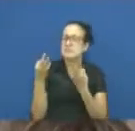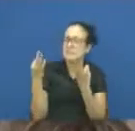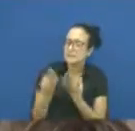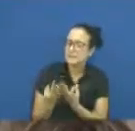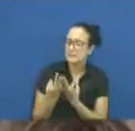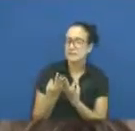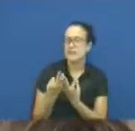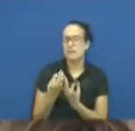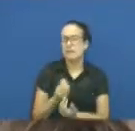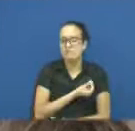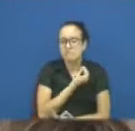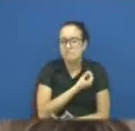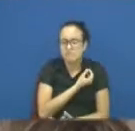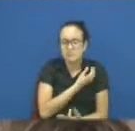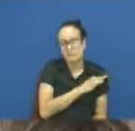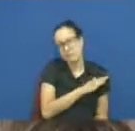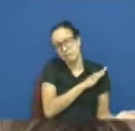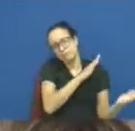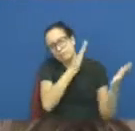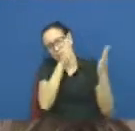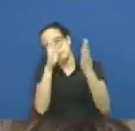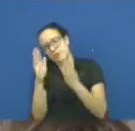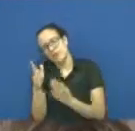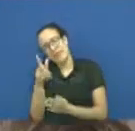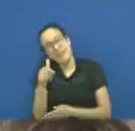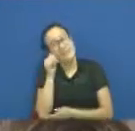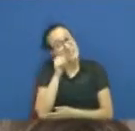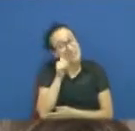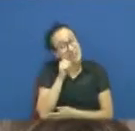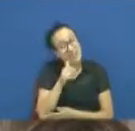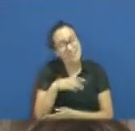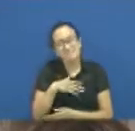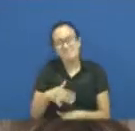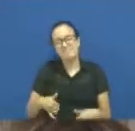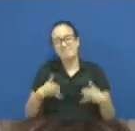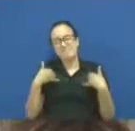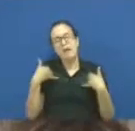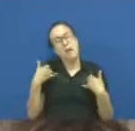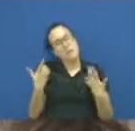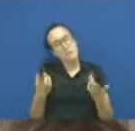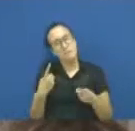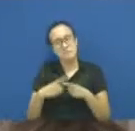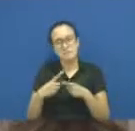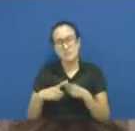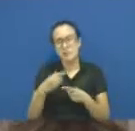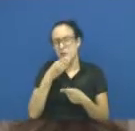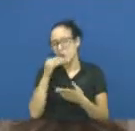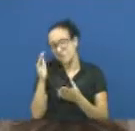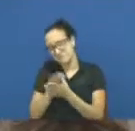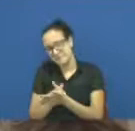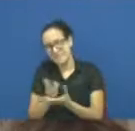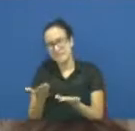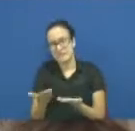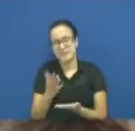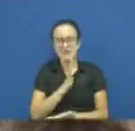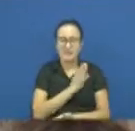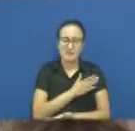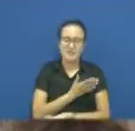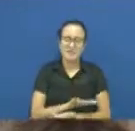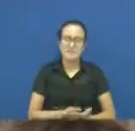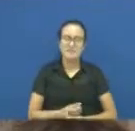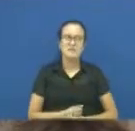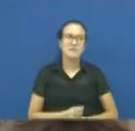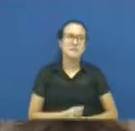sua vida, e a senhora Dona Maria, o orgulho que deve ter a senhora no seu coração. Eu imagino isso.